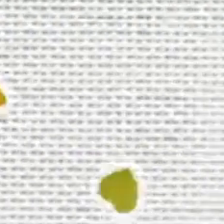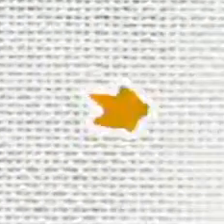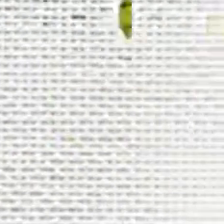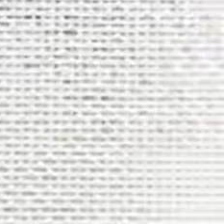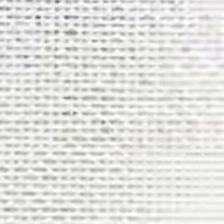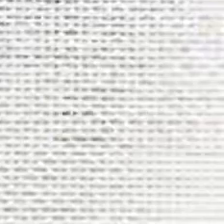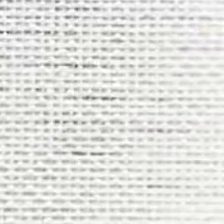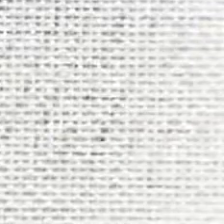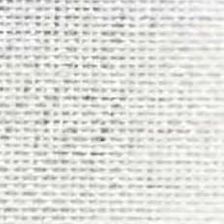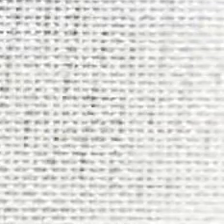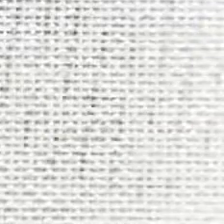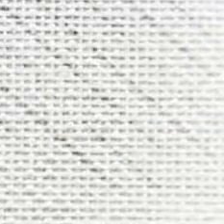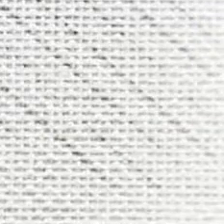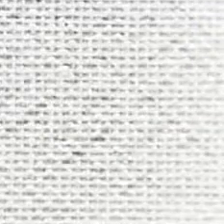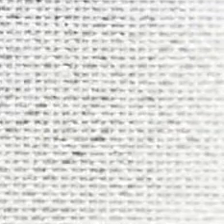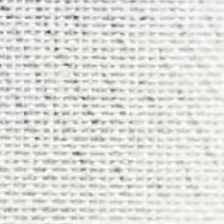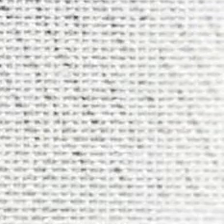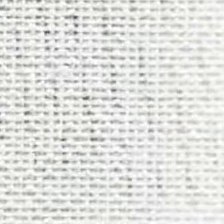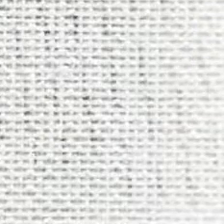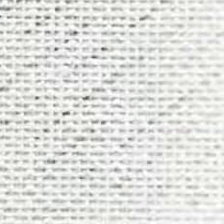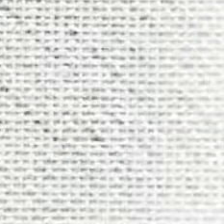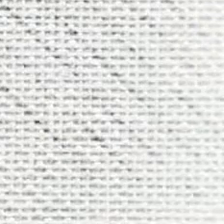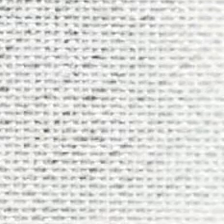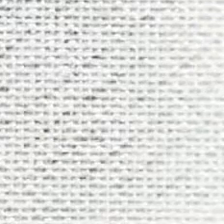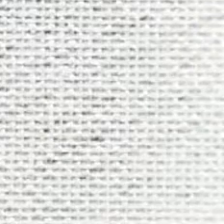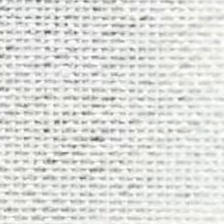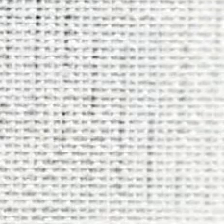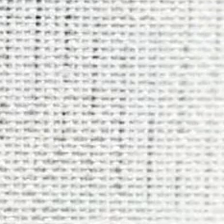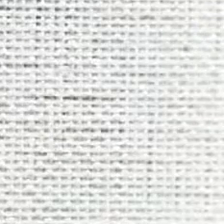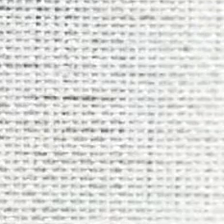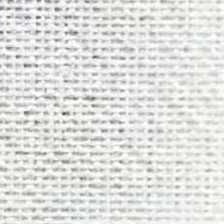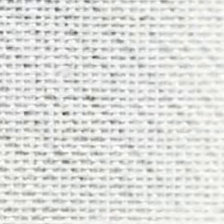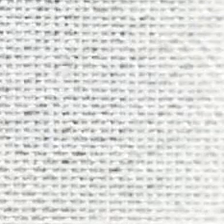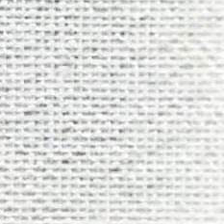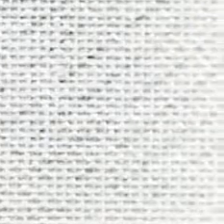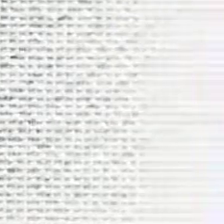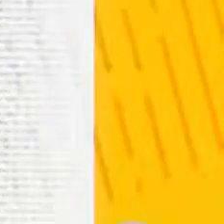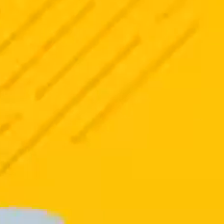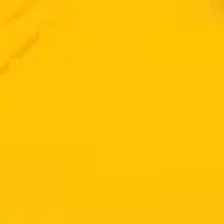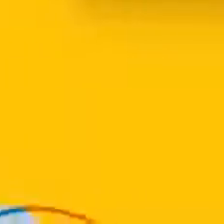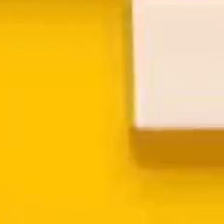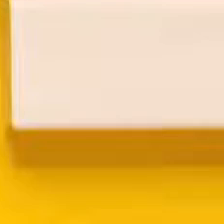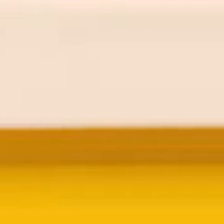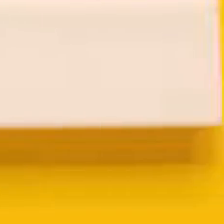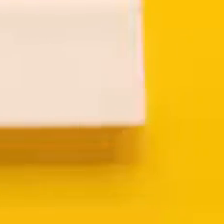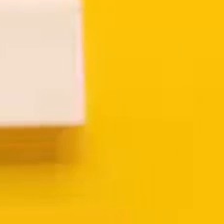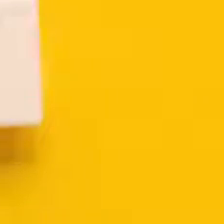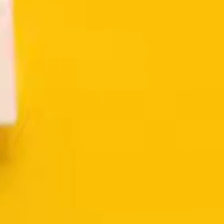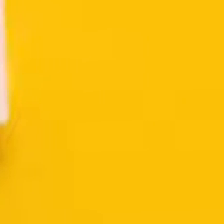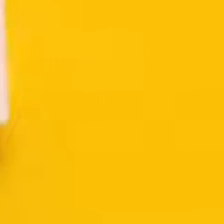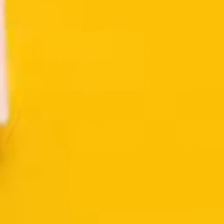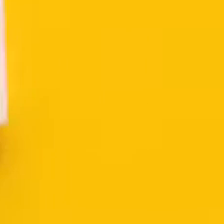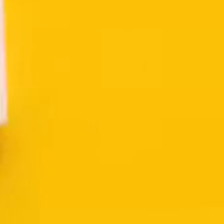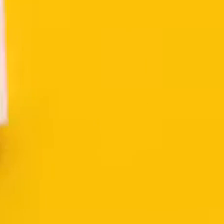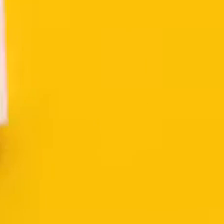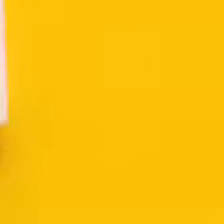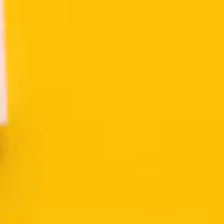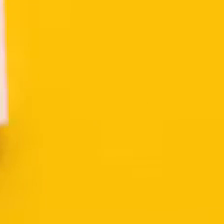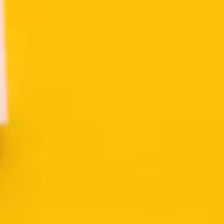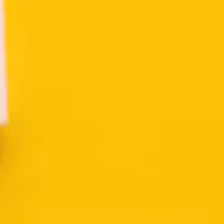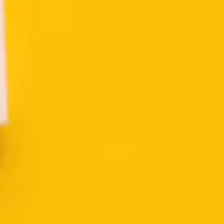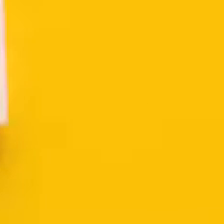a saída de emergência mais próxima. Lembre-se, não use os elevadores em uma emergência, siga pelas